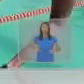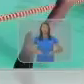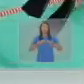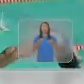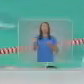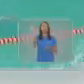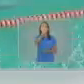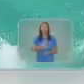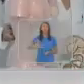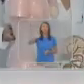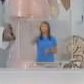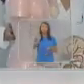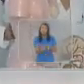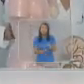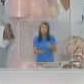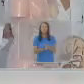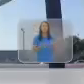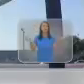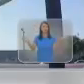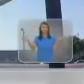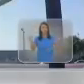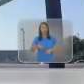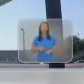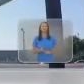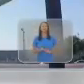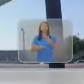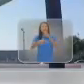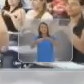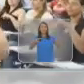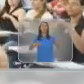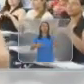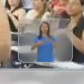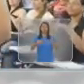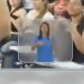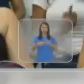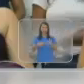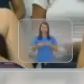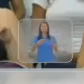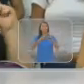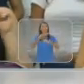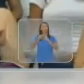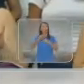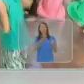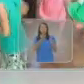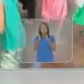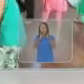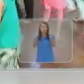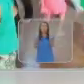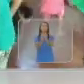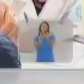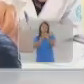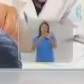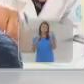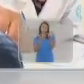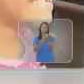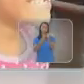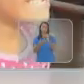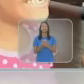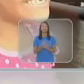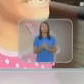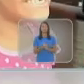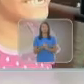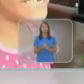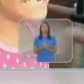nas potencialidades regionais, formar competências e vencer desafios. É a UEPA trilhando caminhos junto à